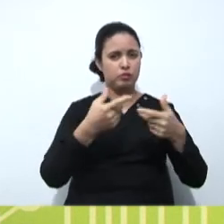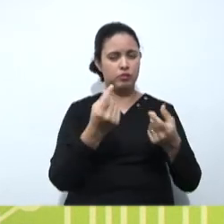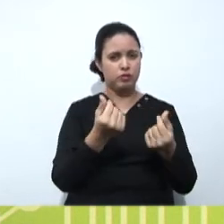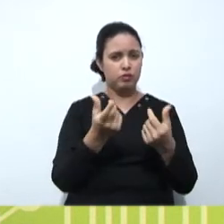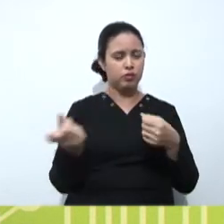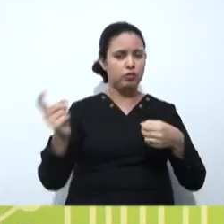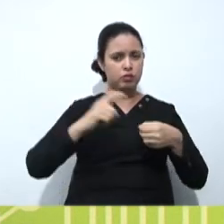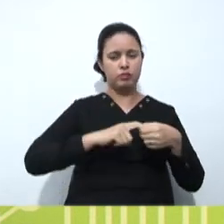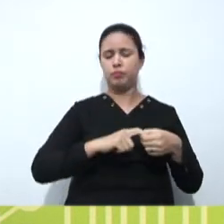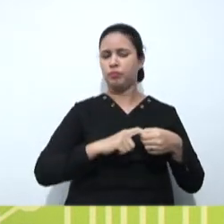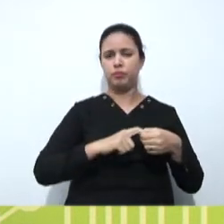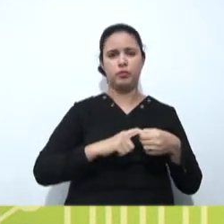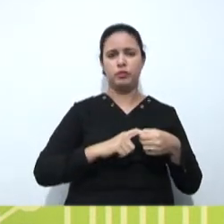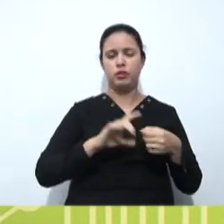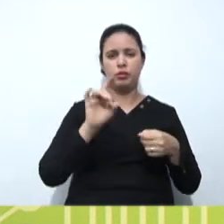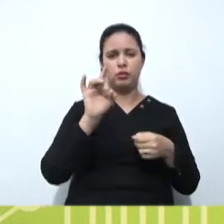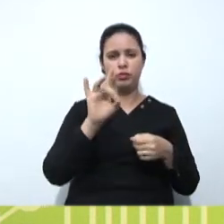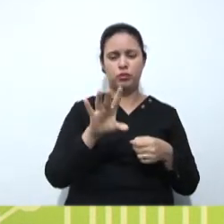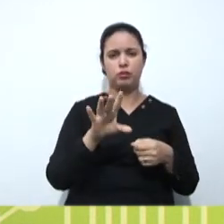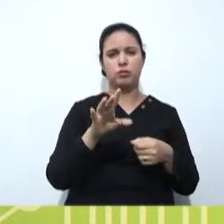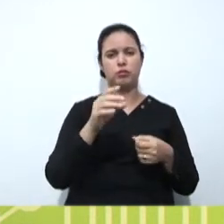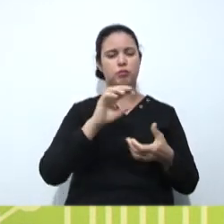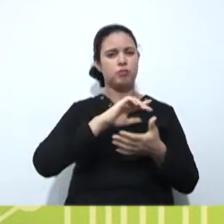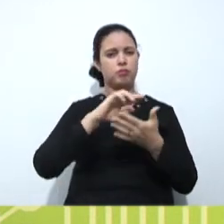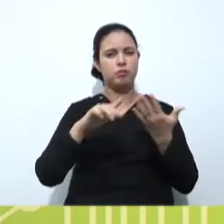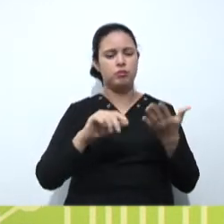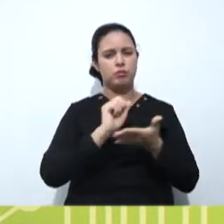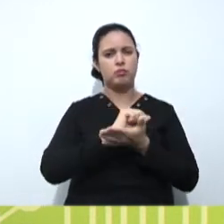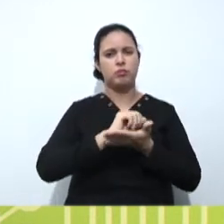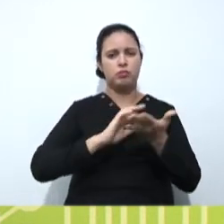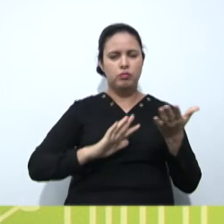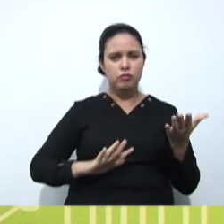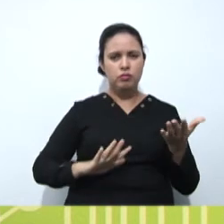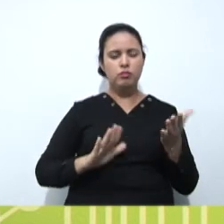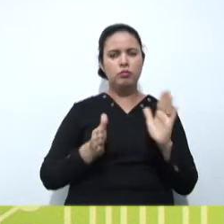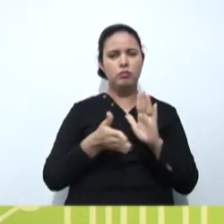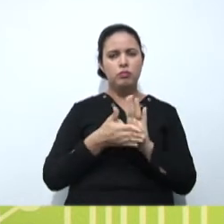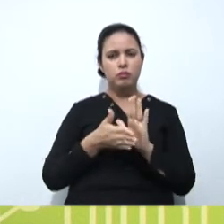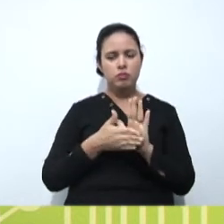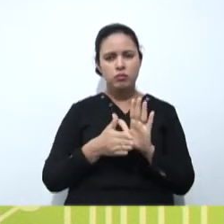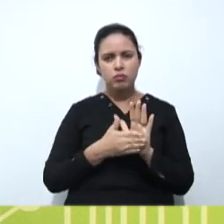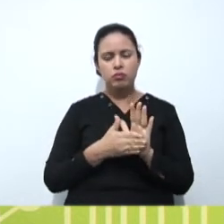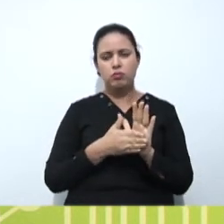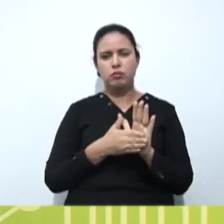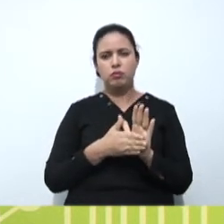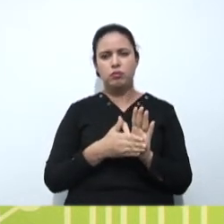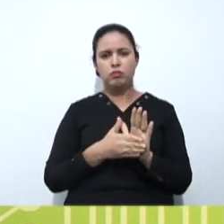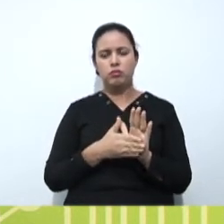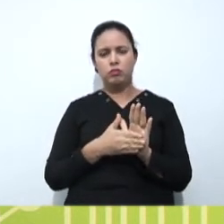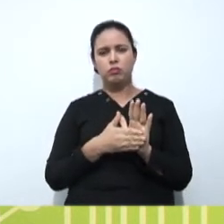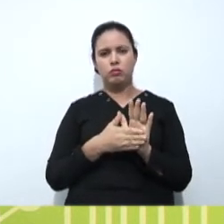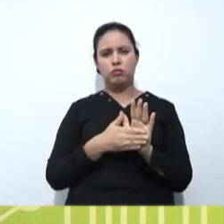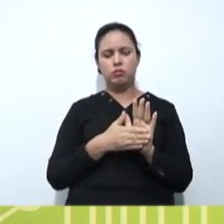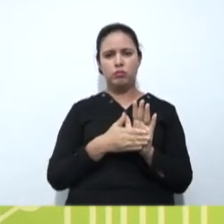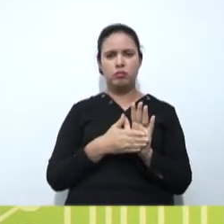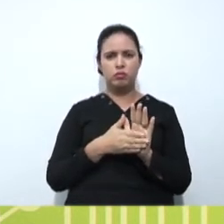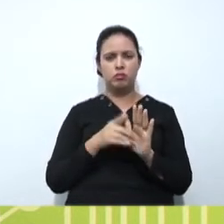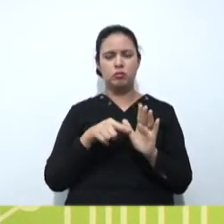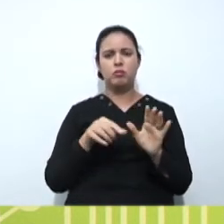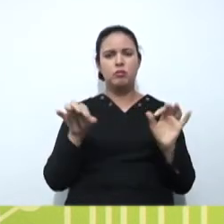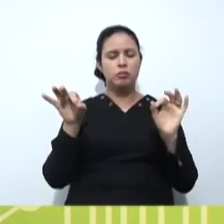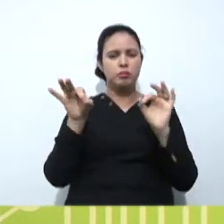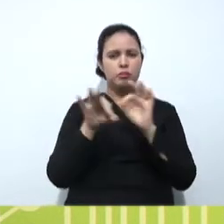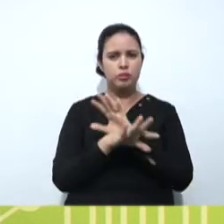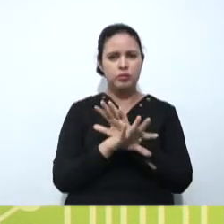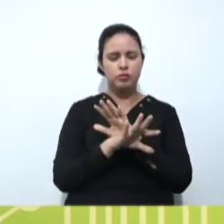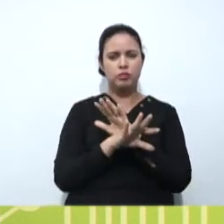O que precisa ser devolvido são ações, são atividades, são propostas, são ações concretas